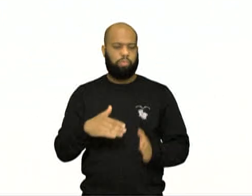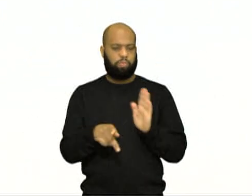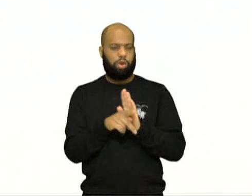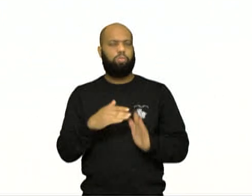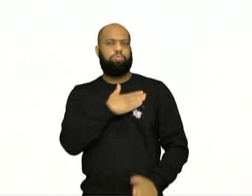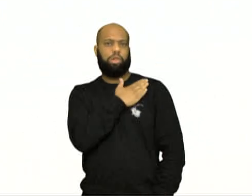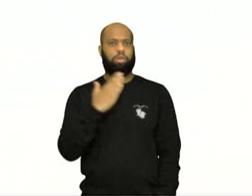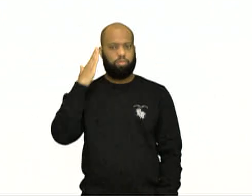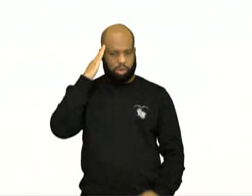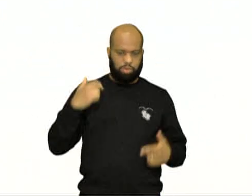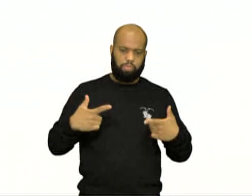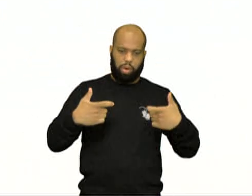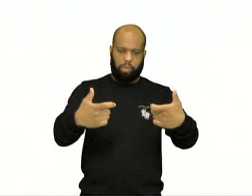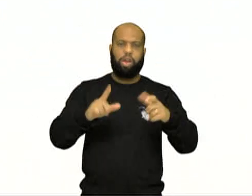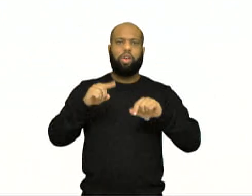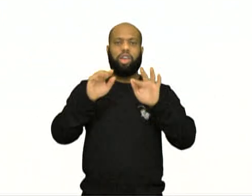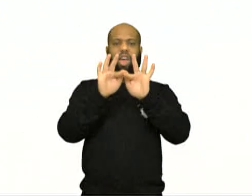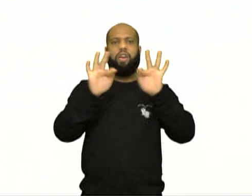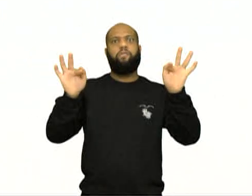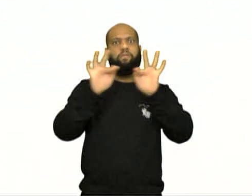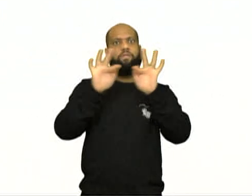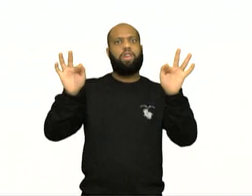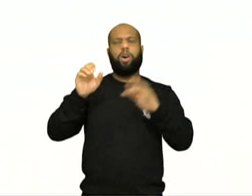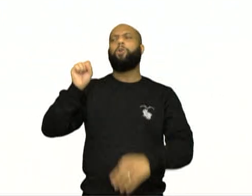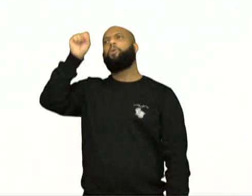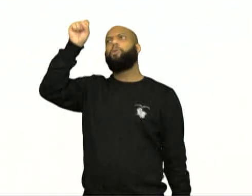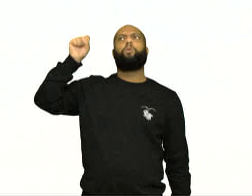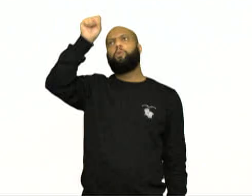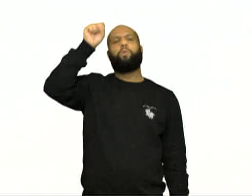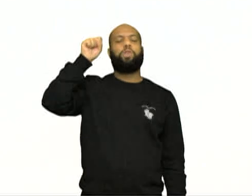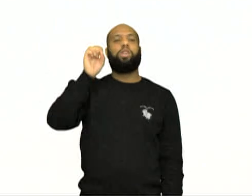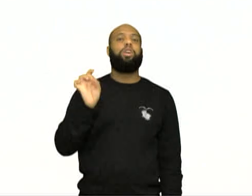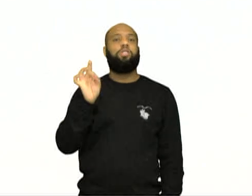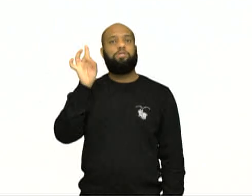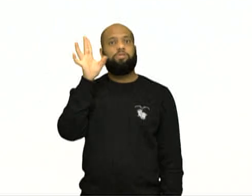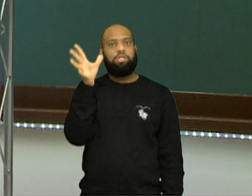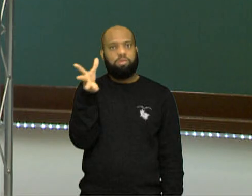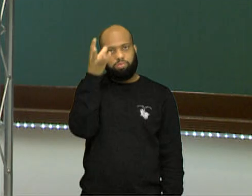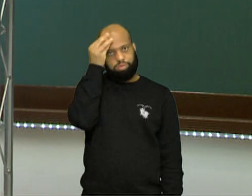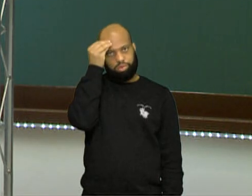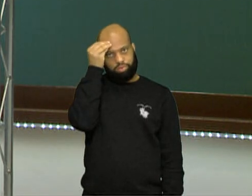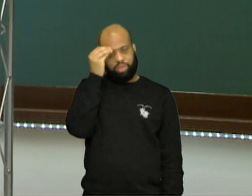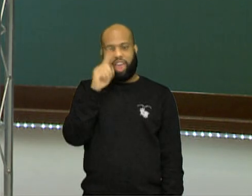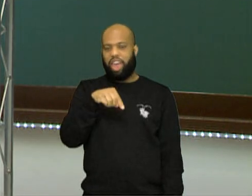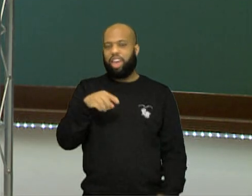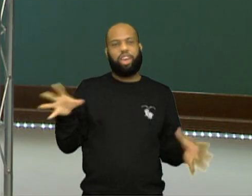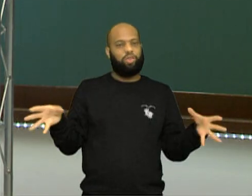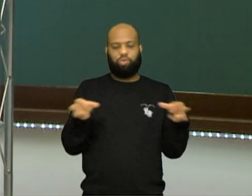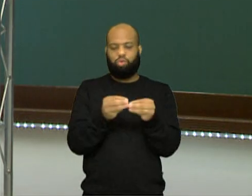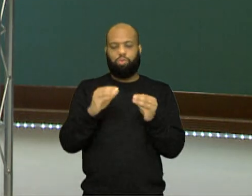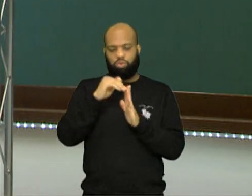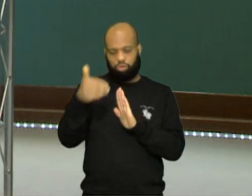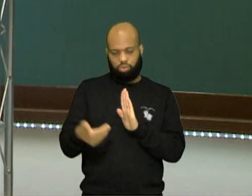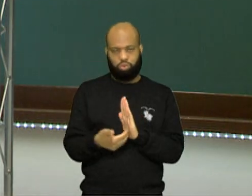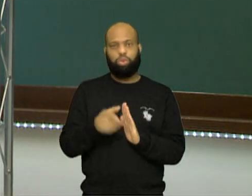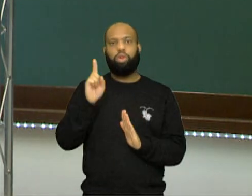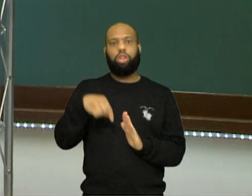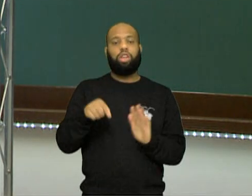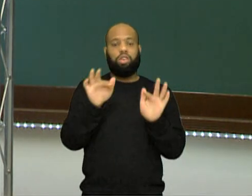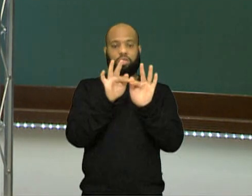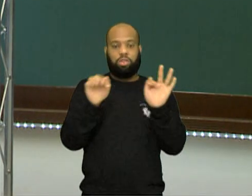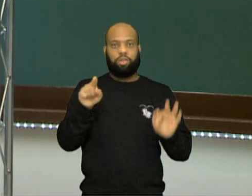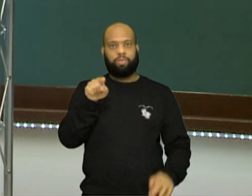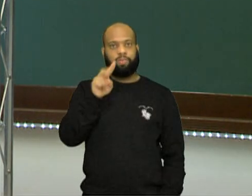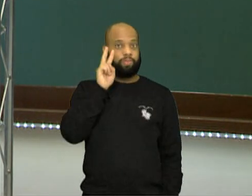o slogan nada mais é do que a frase de efeito, de fácil memorização, que vai resumir o produto. É a frase que vai ficar na